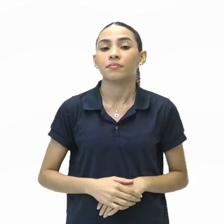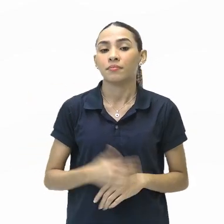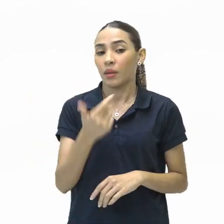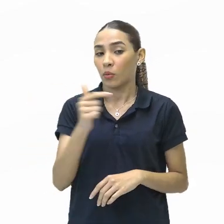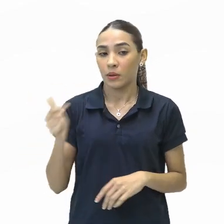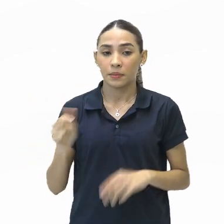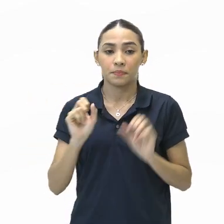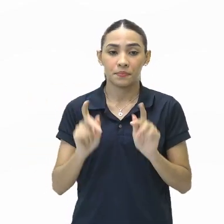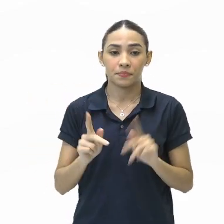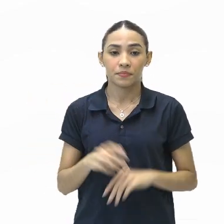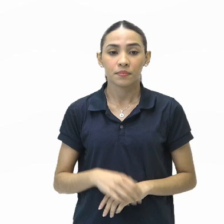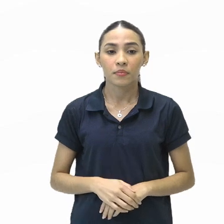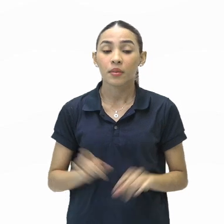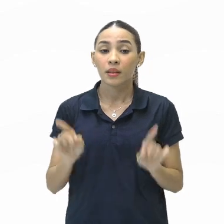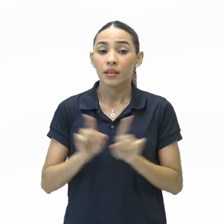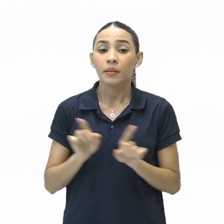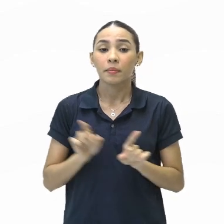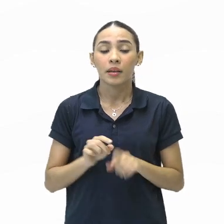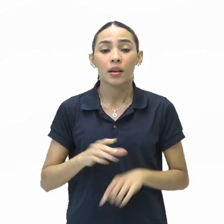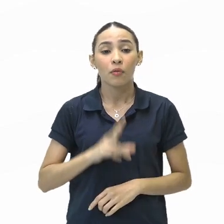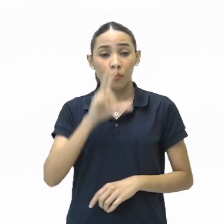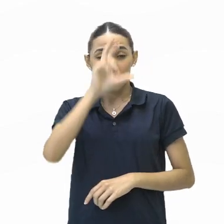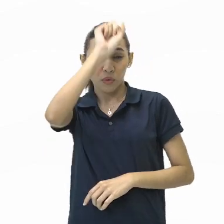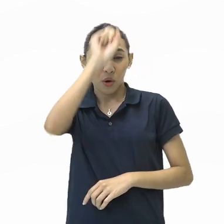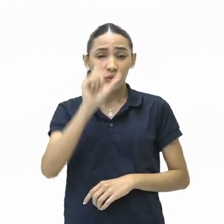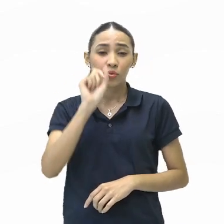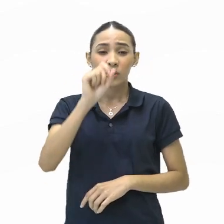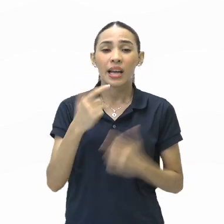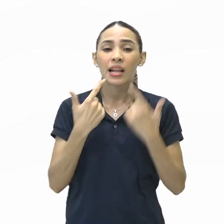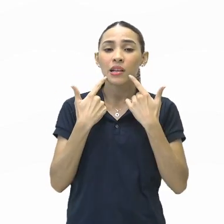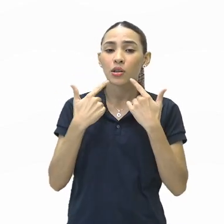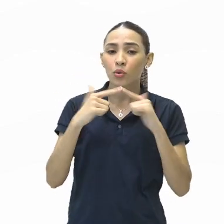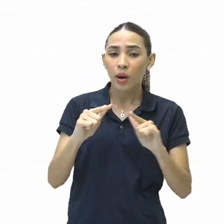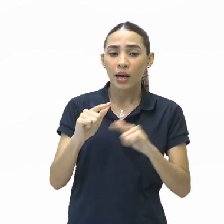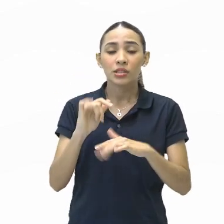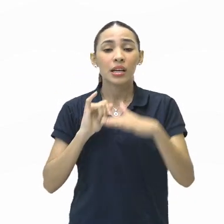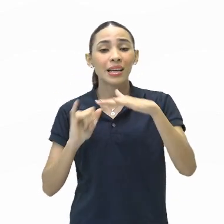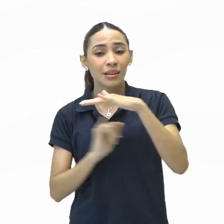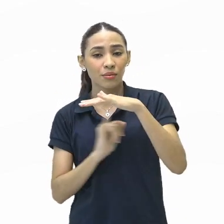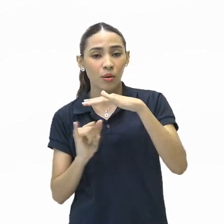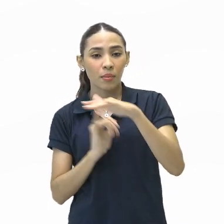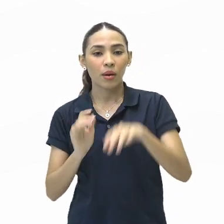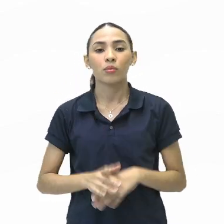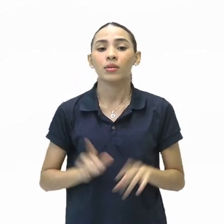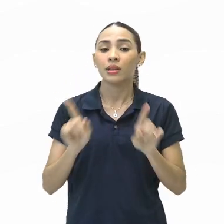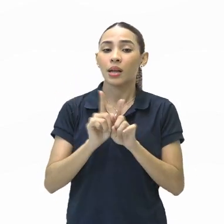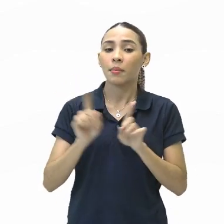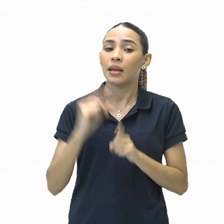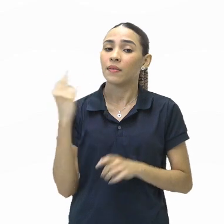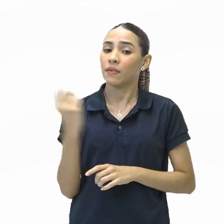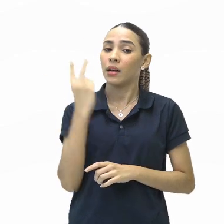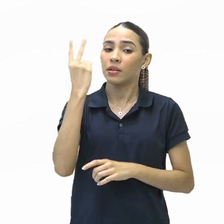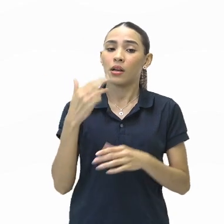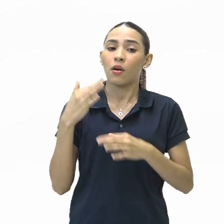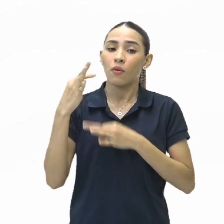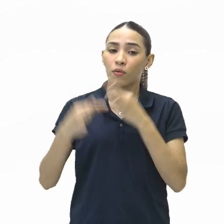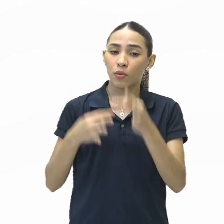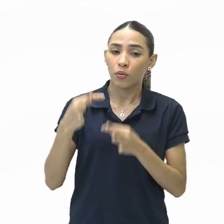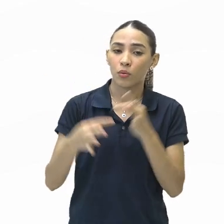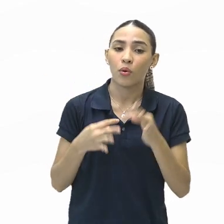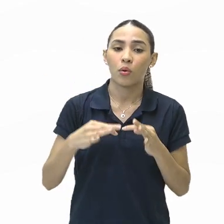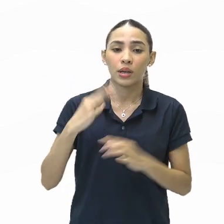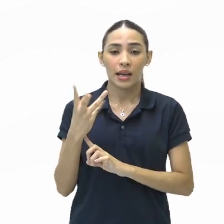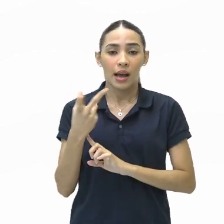mais isso, tá? Presença de regionalismo, linguagem informal, valorização do folclore,